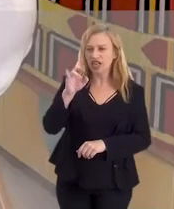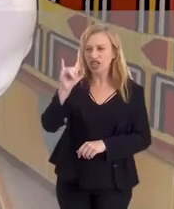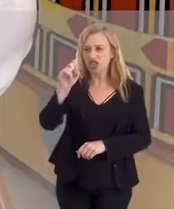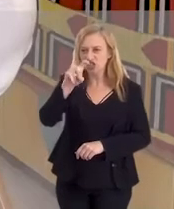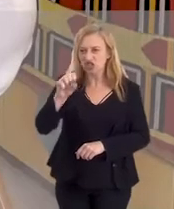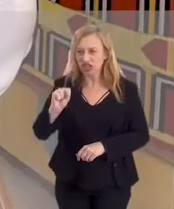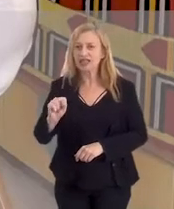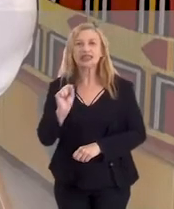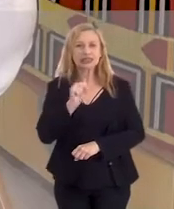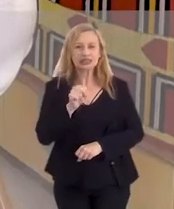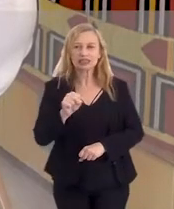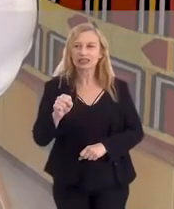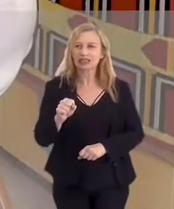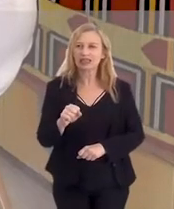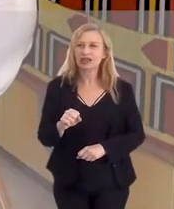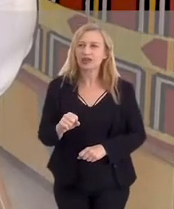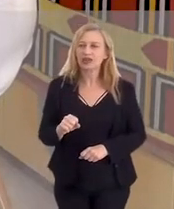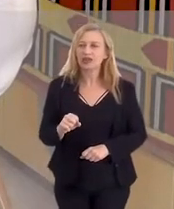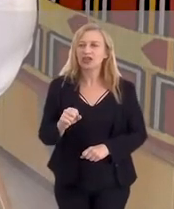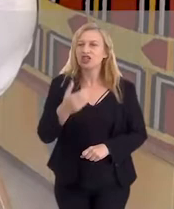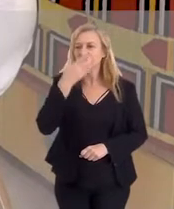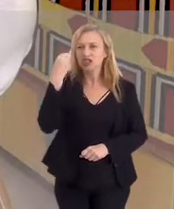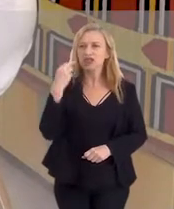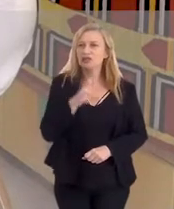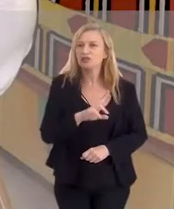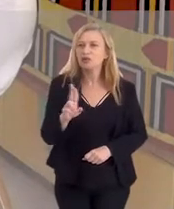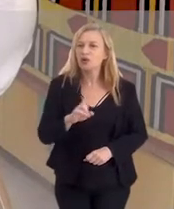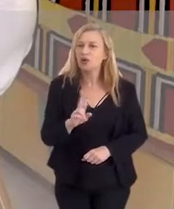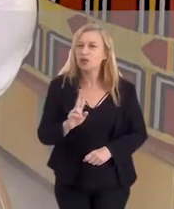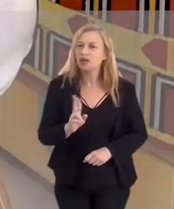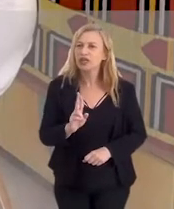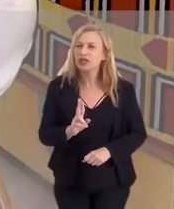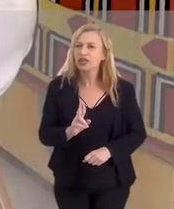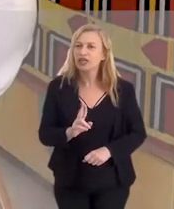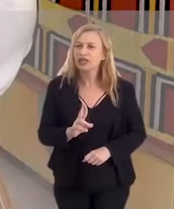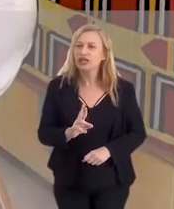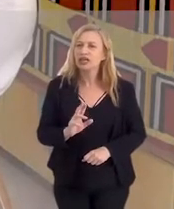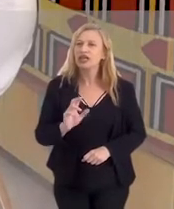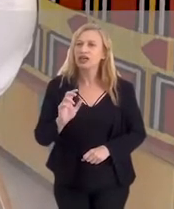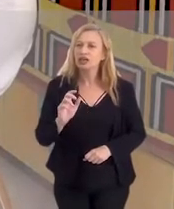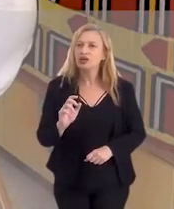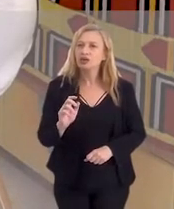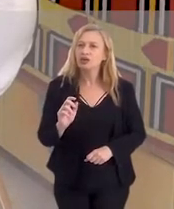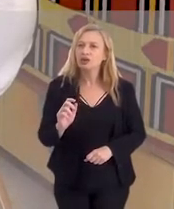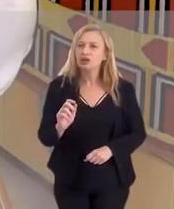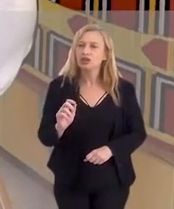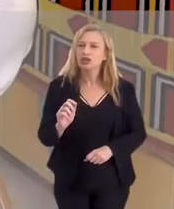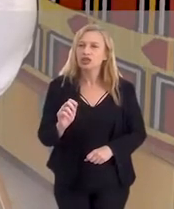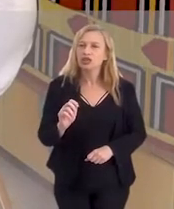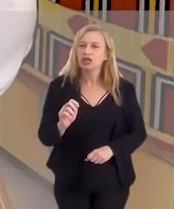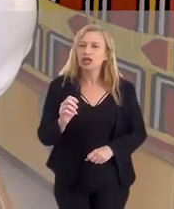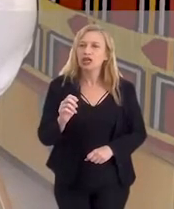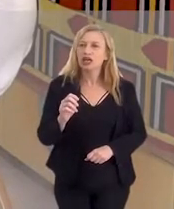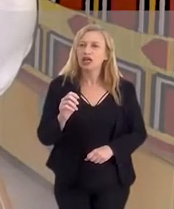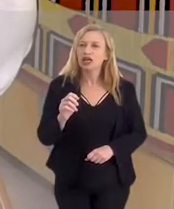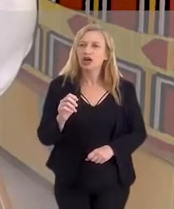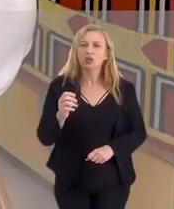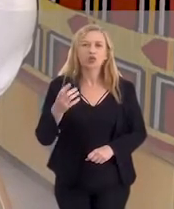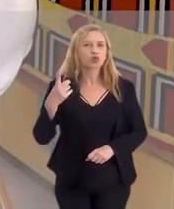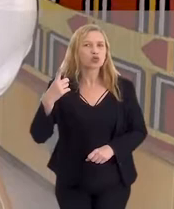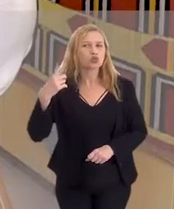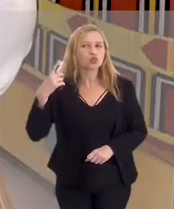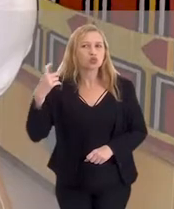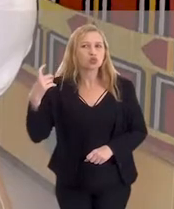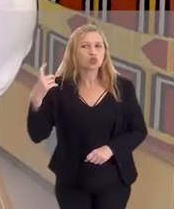orixás. É que é o... esqueço o nome. É, uma espécie de um xirelê usa... É, eles usam o chamado ali, né?